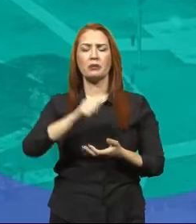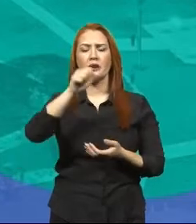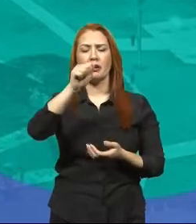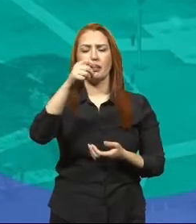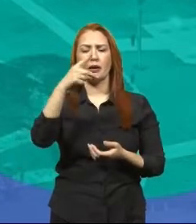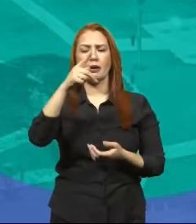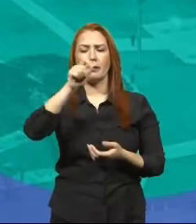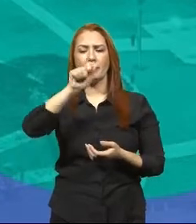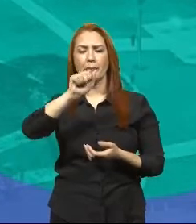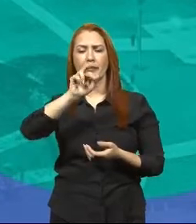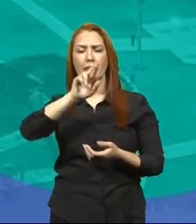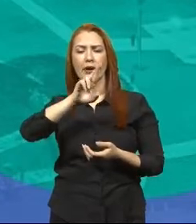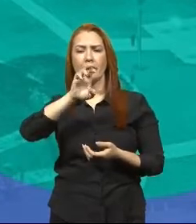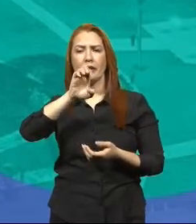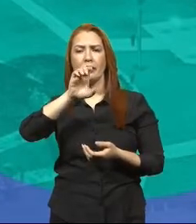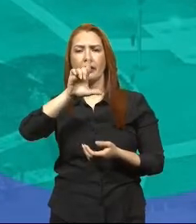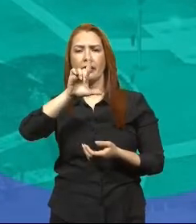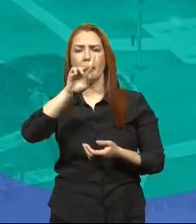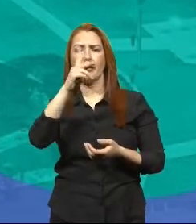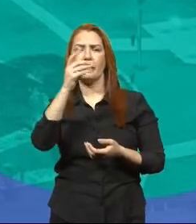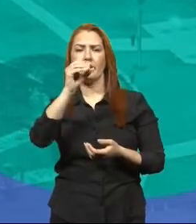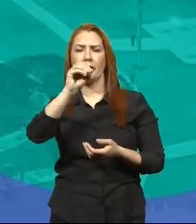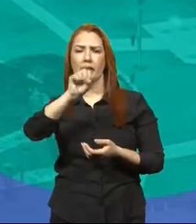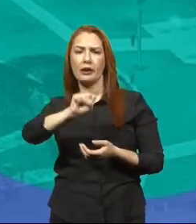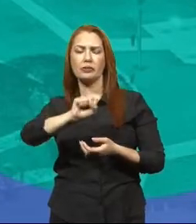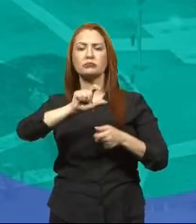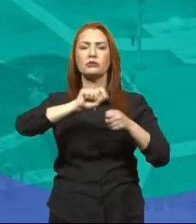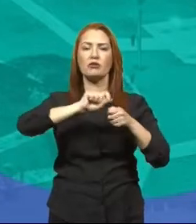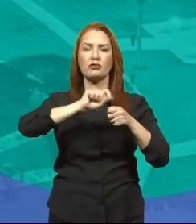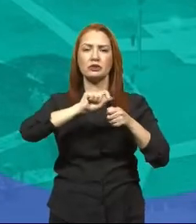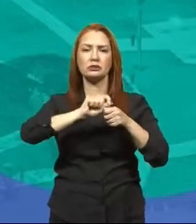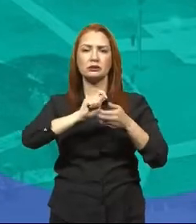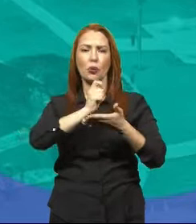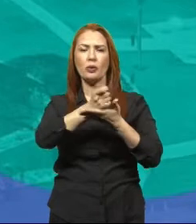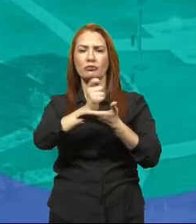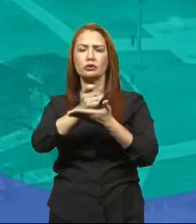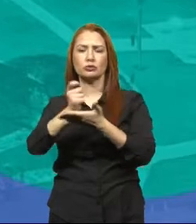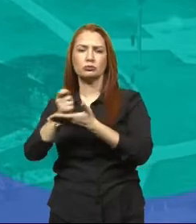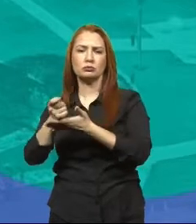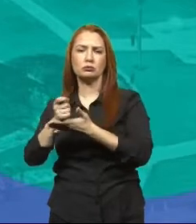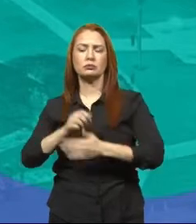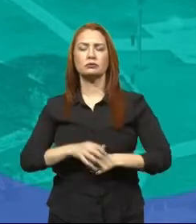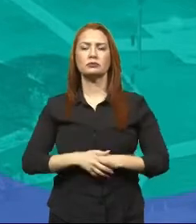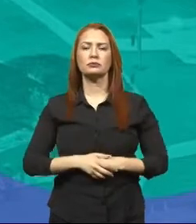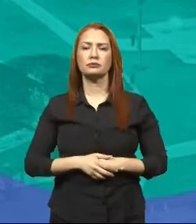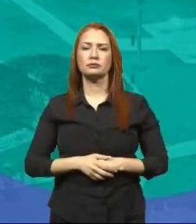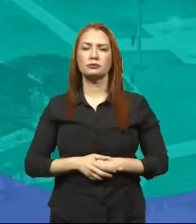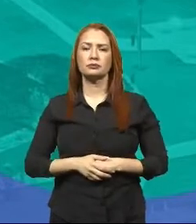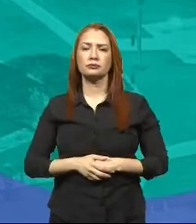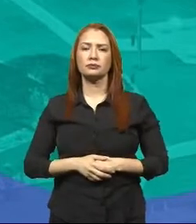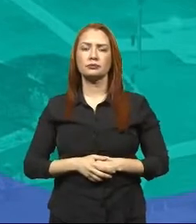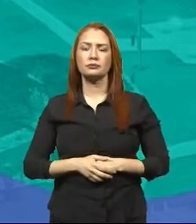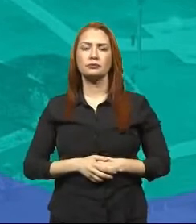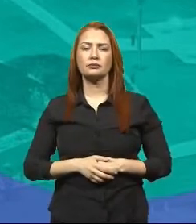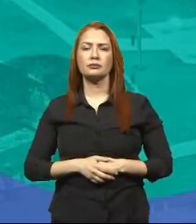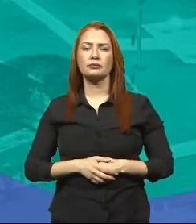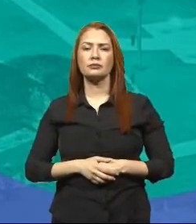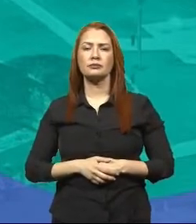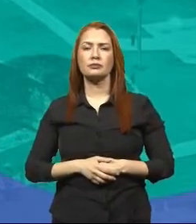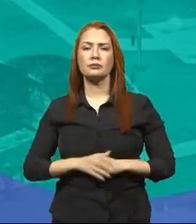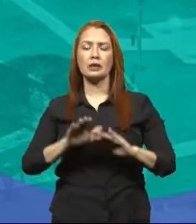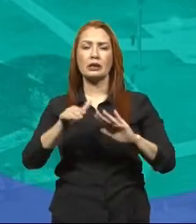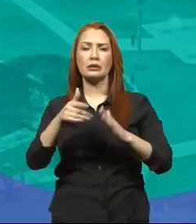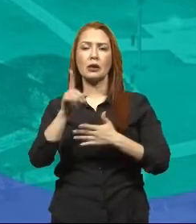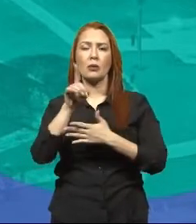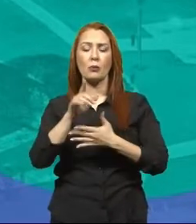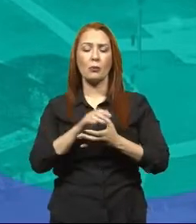para poder fazer investimento. Então isso daí afeta internet como um todo,